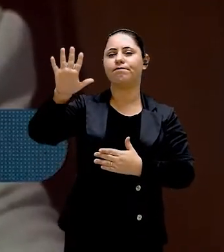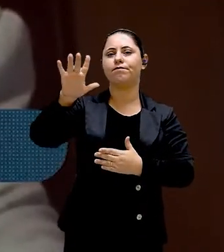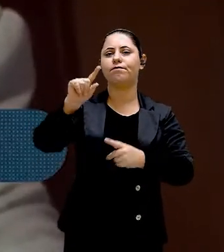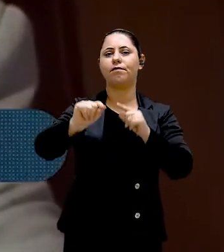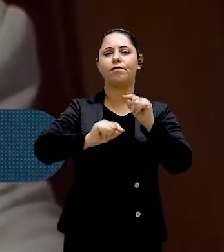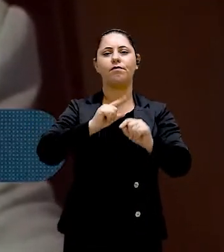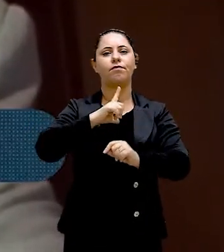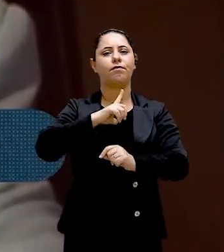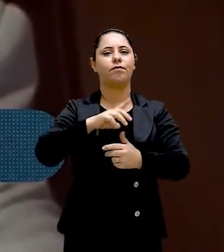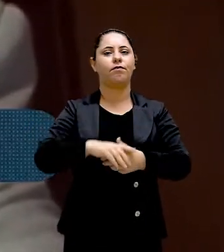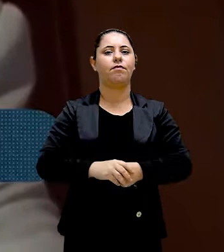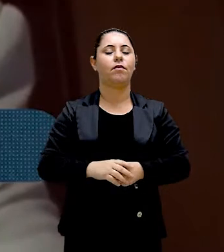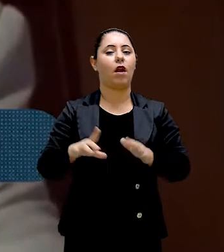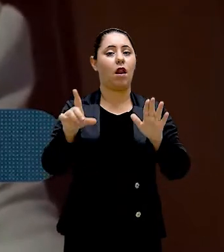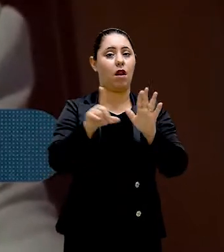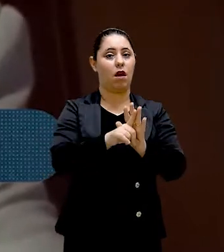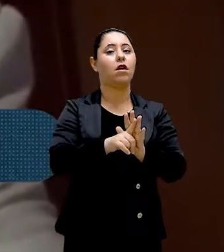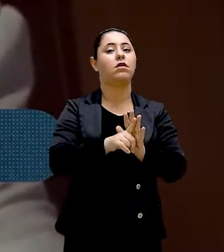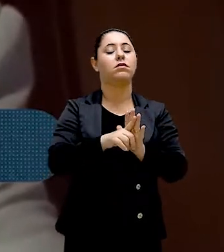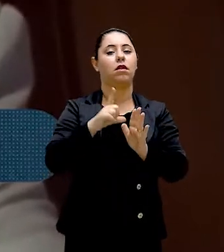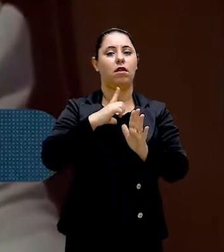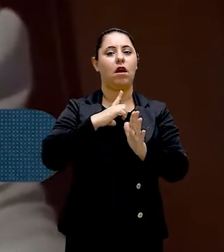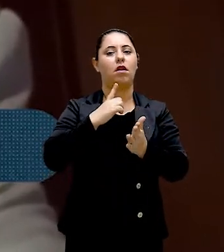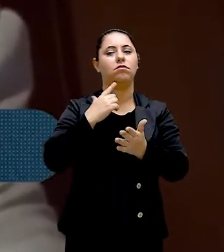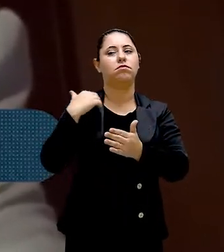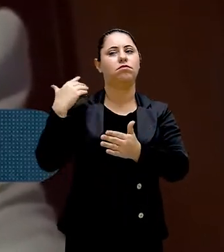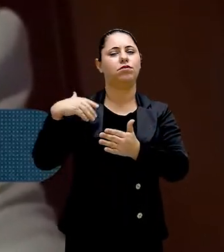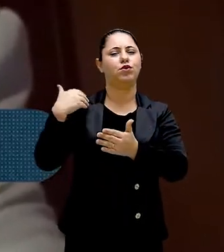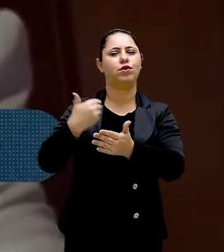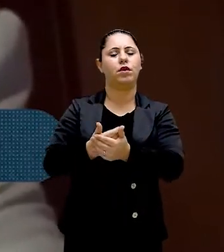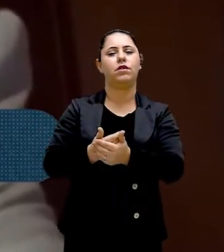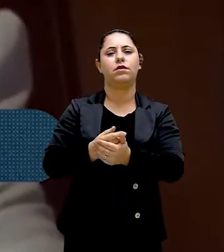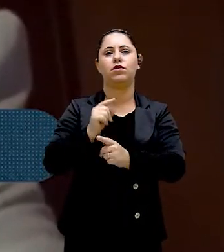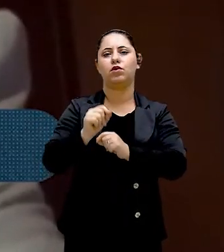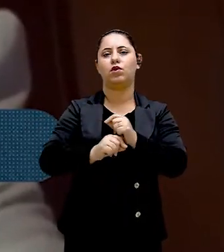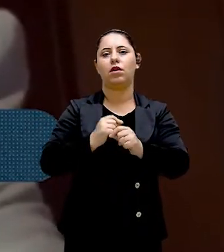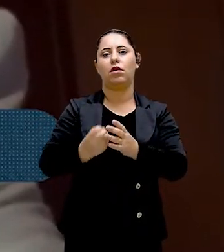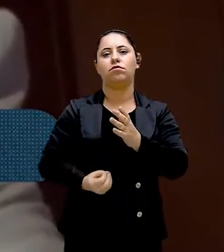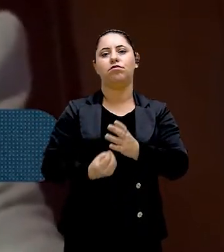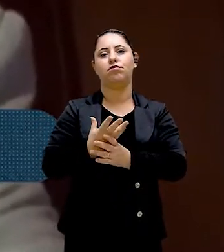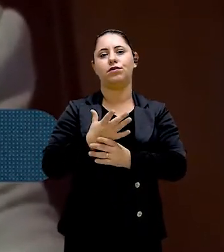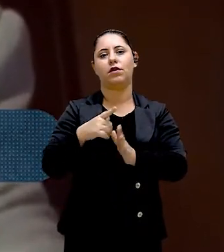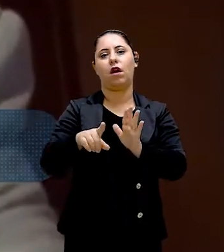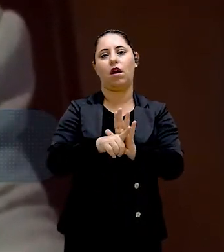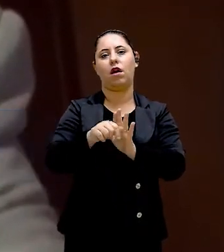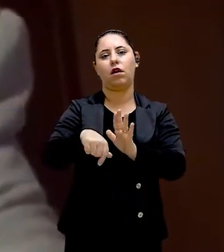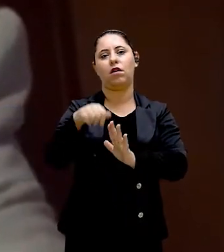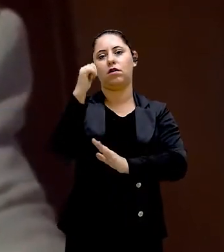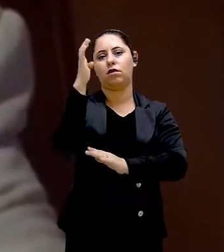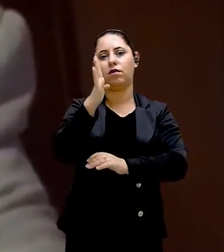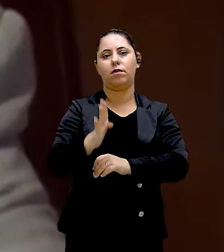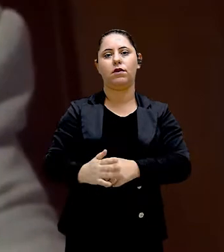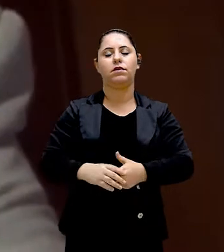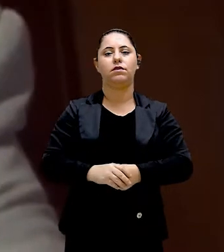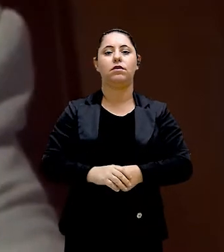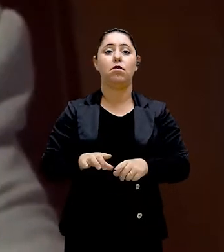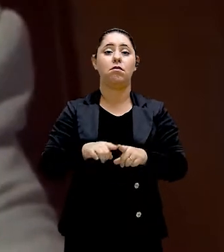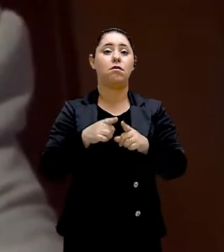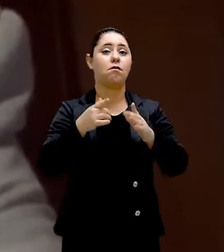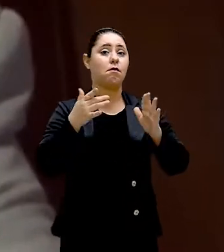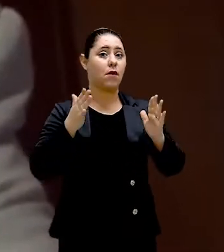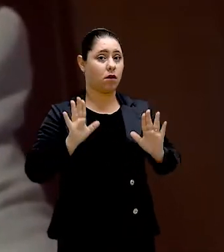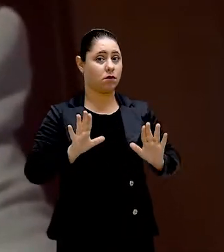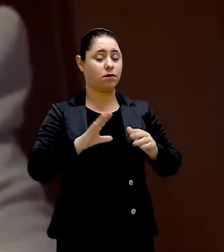as leis lá existem há muito mais tempo do que existem aqui no Brasil. Entretanto,